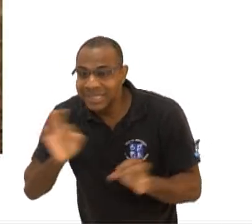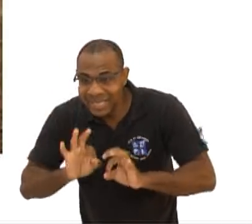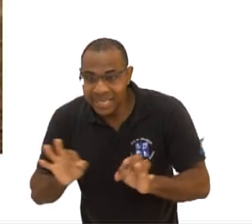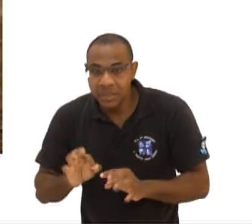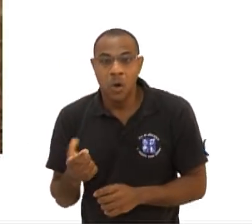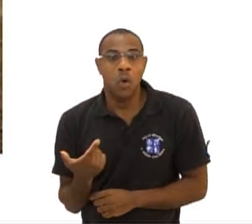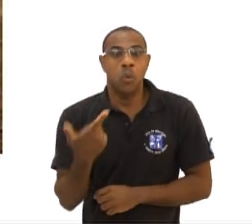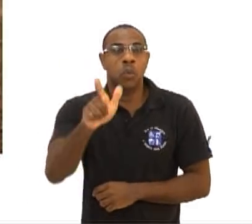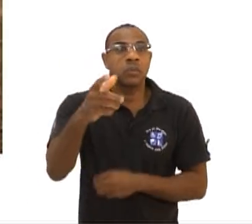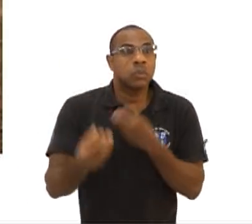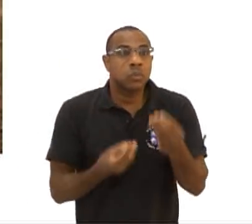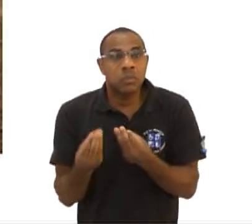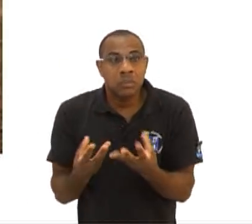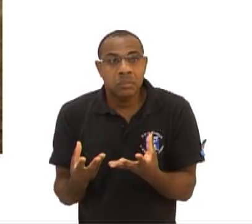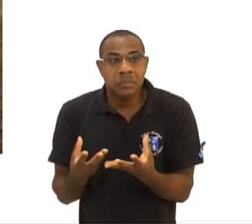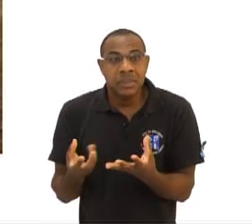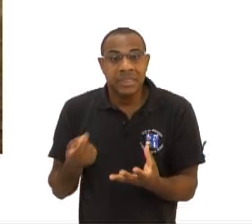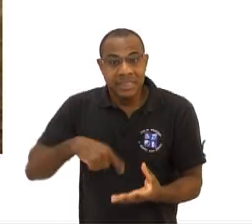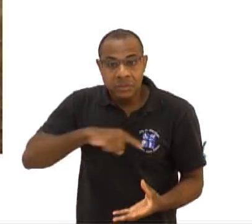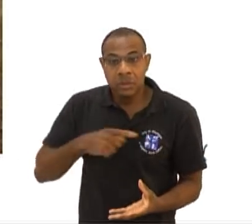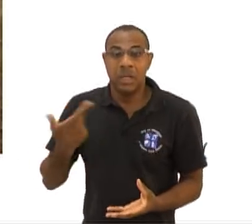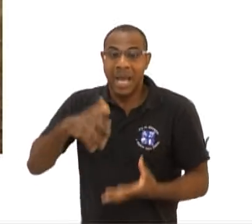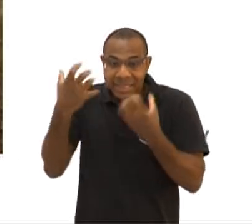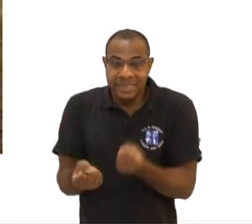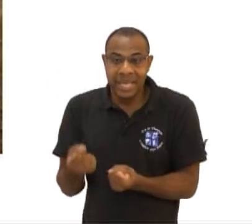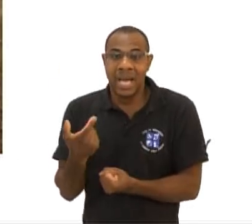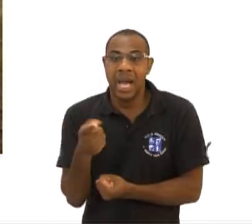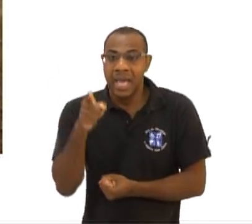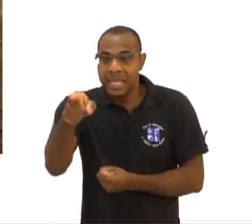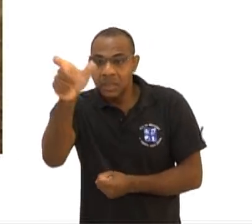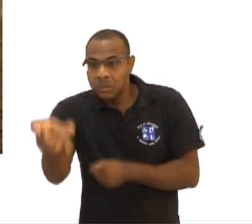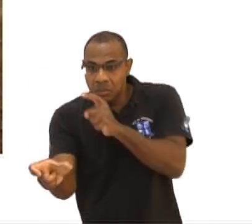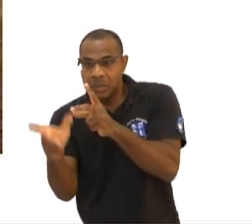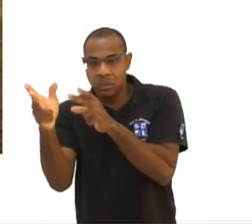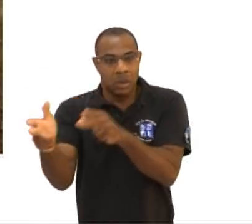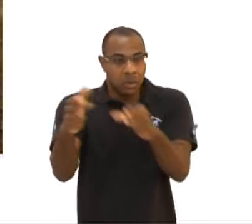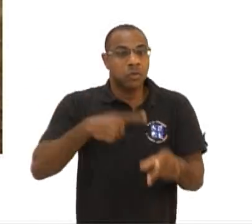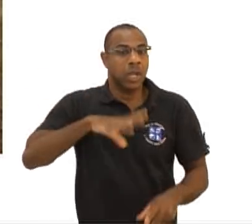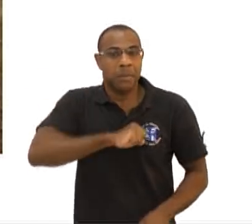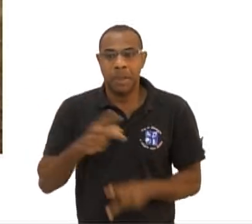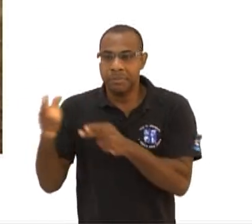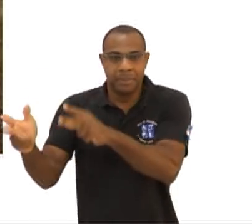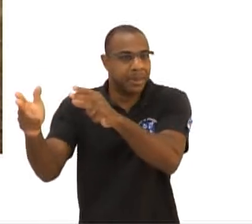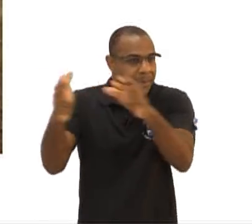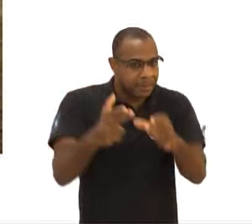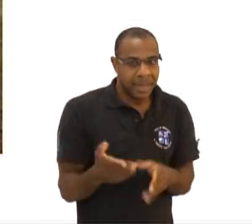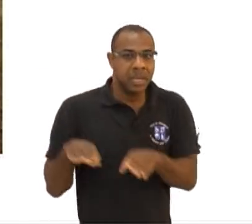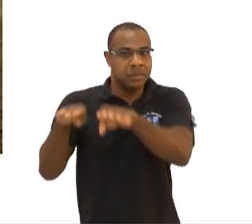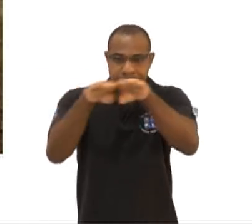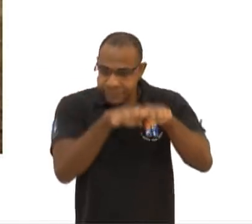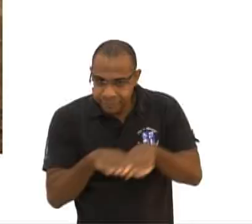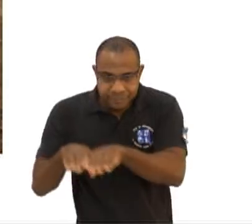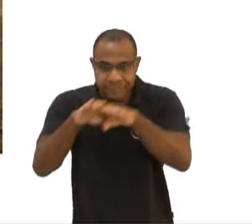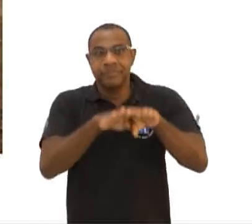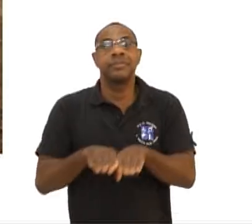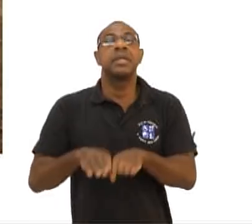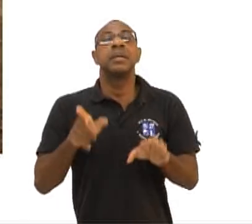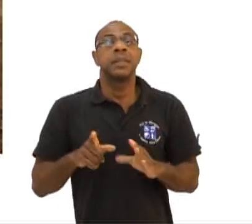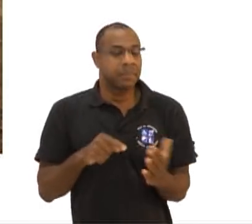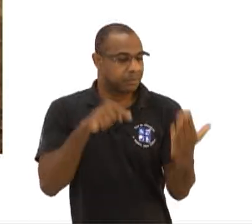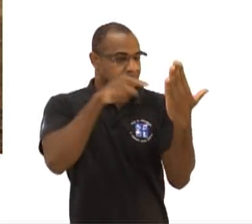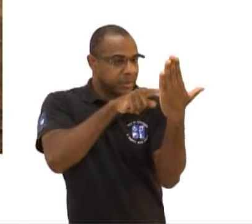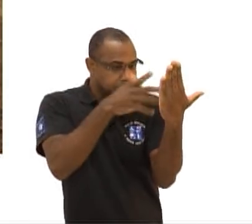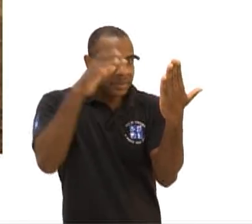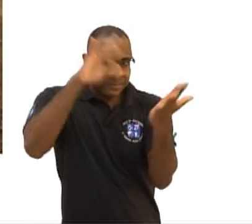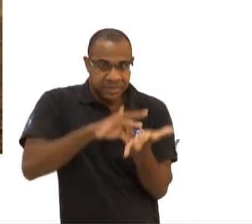errado. Quando nós aceitarmos o outro como ele é e nos amarmos verdadeiramente, teremos o espelho da